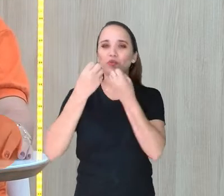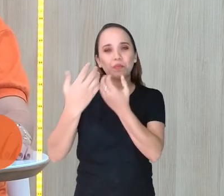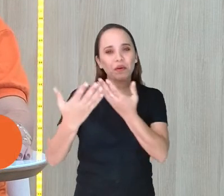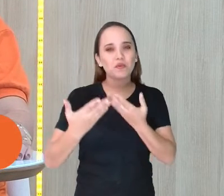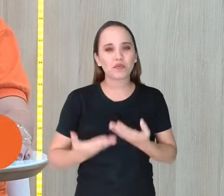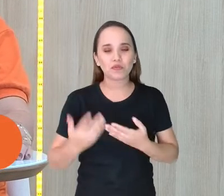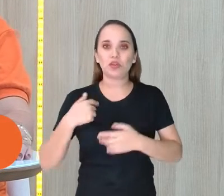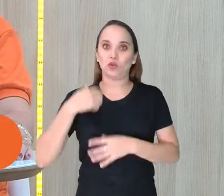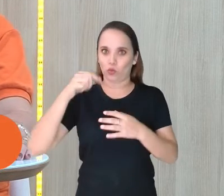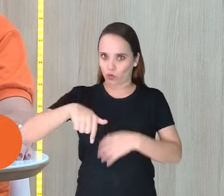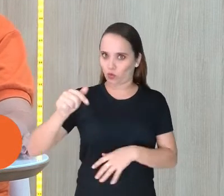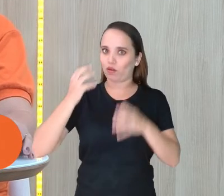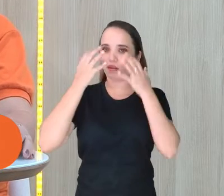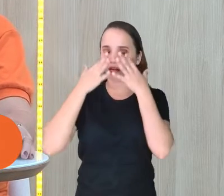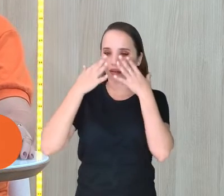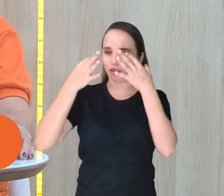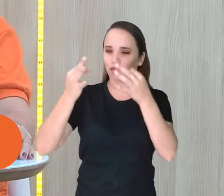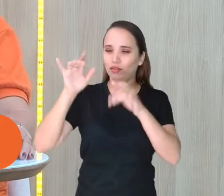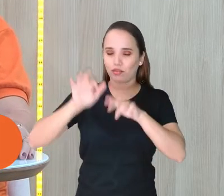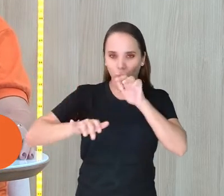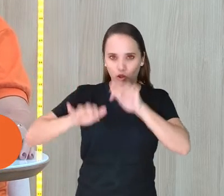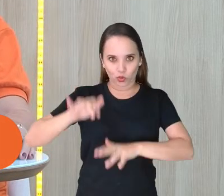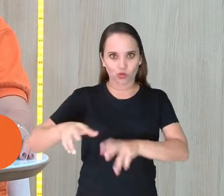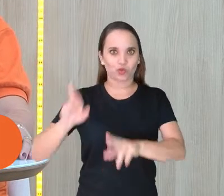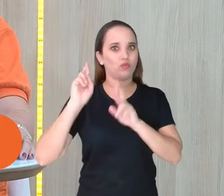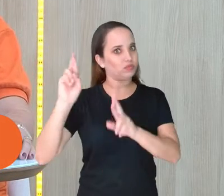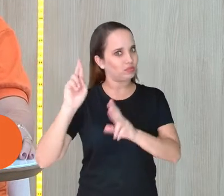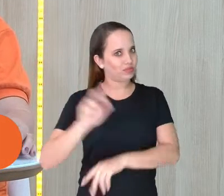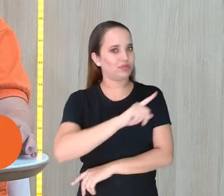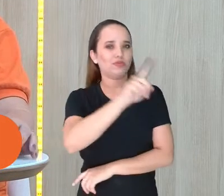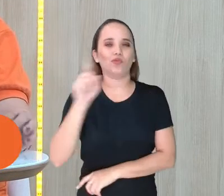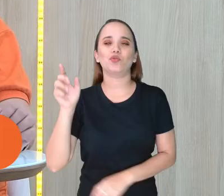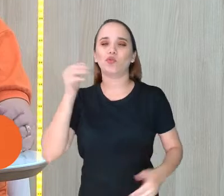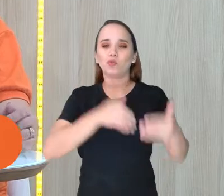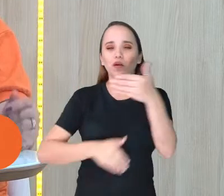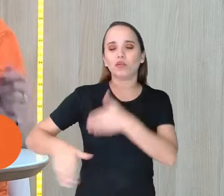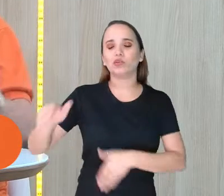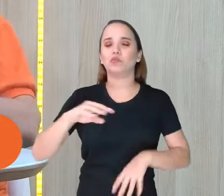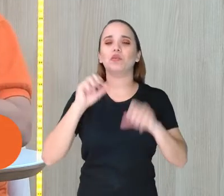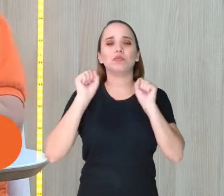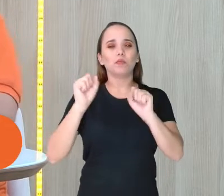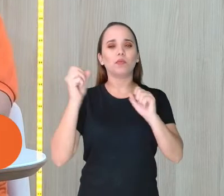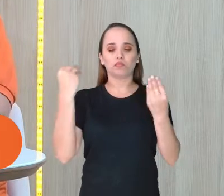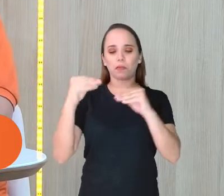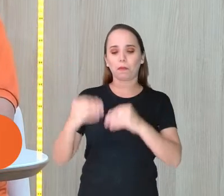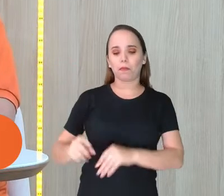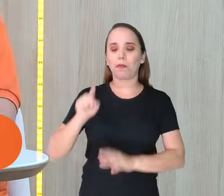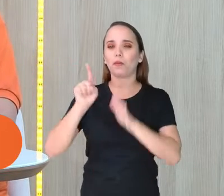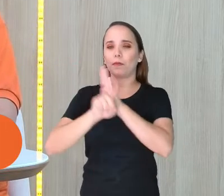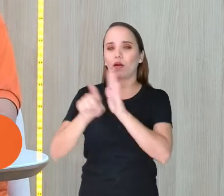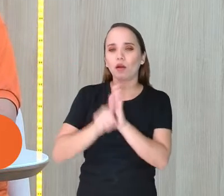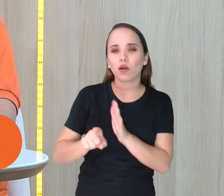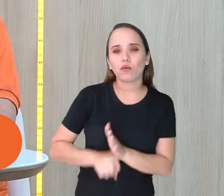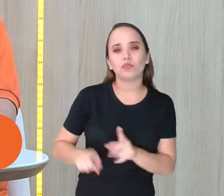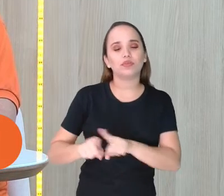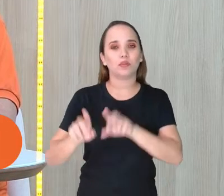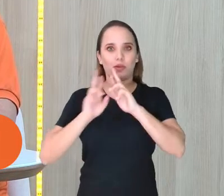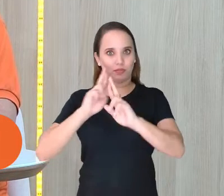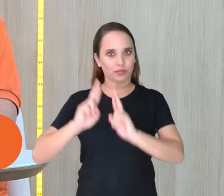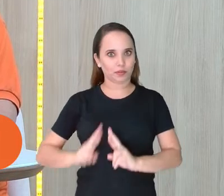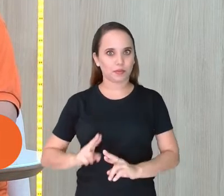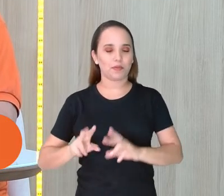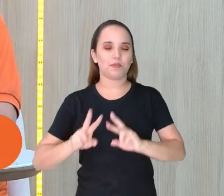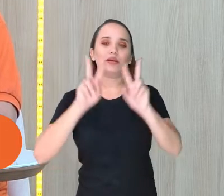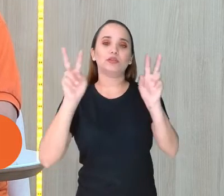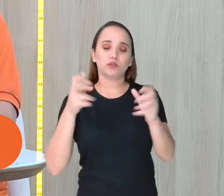bem atenta ao chat. Espero que vocês participem, colocando perguntas, respostas. E a respeito aí, né,